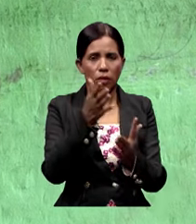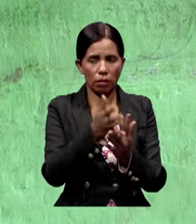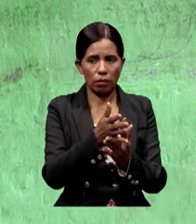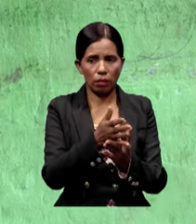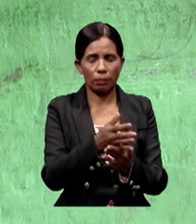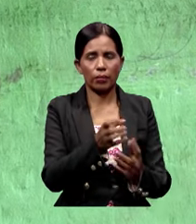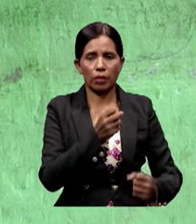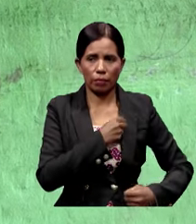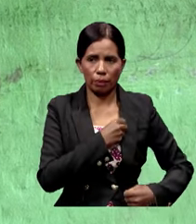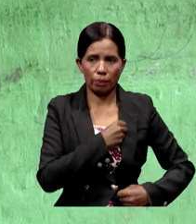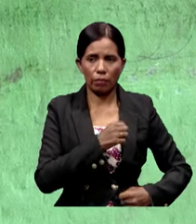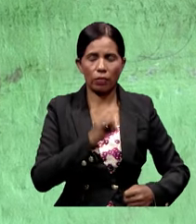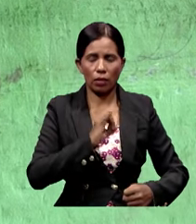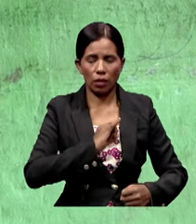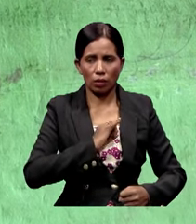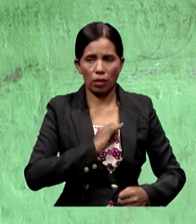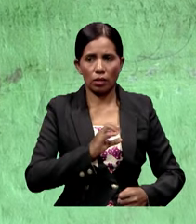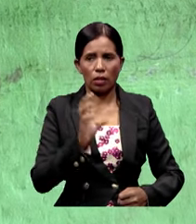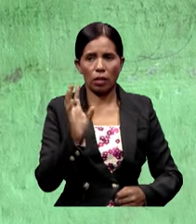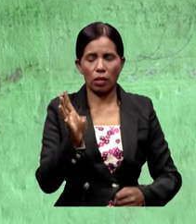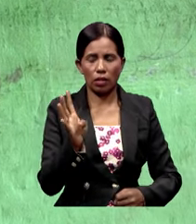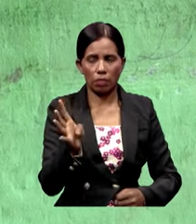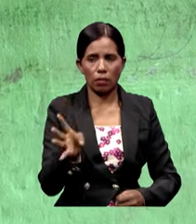23 anos, 23 anos, e de tamanho e a tropa. A